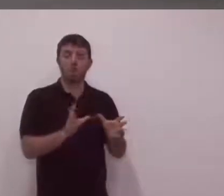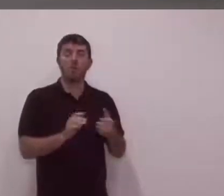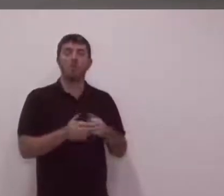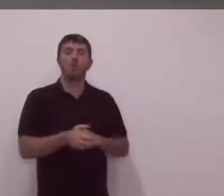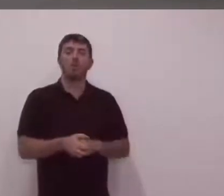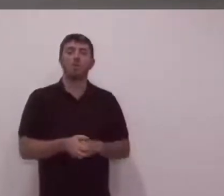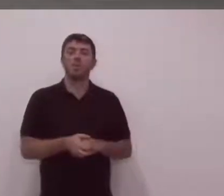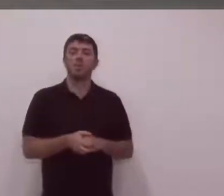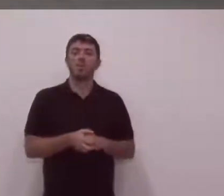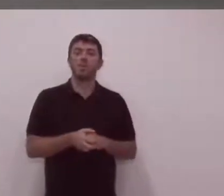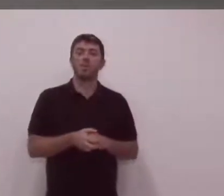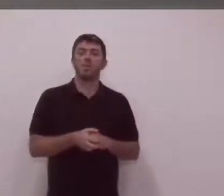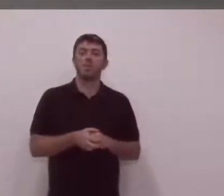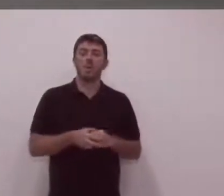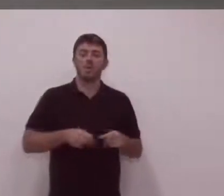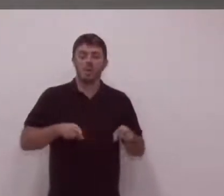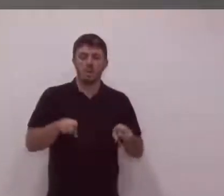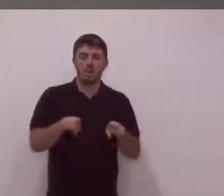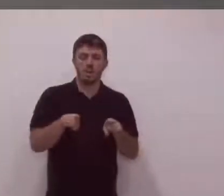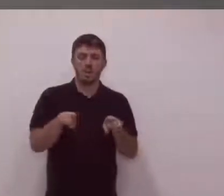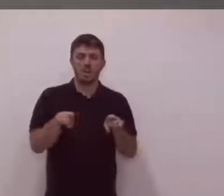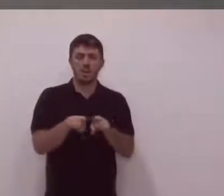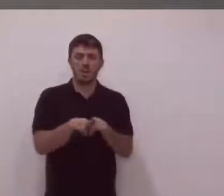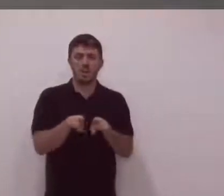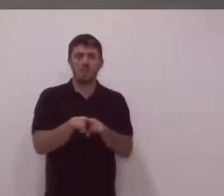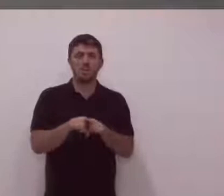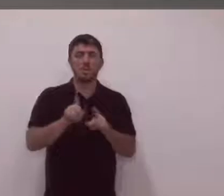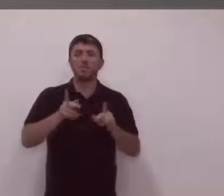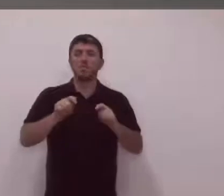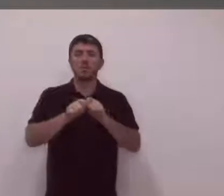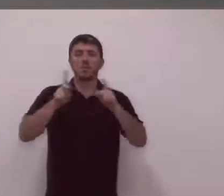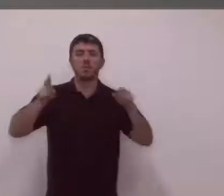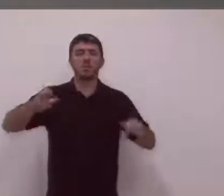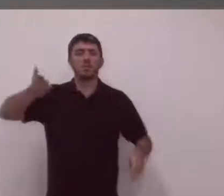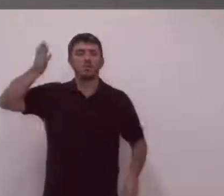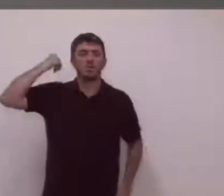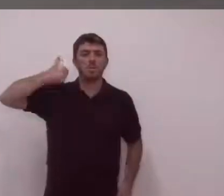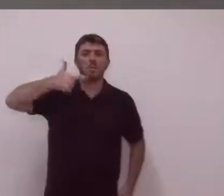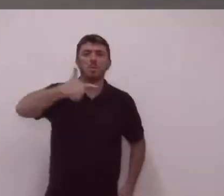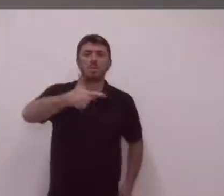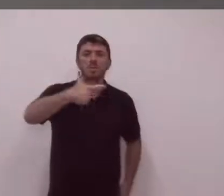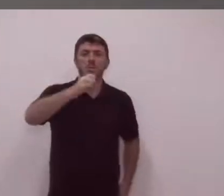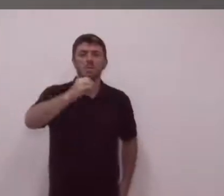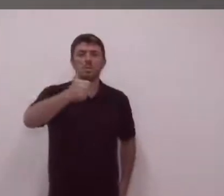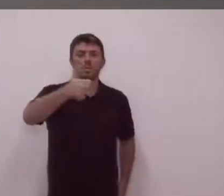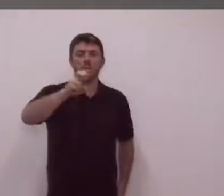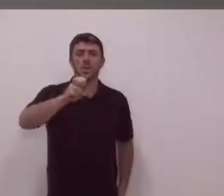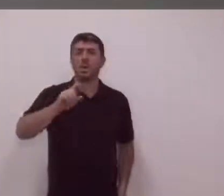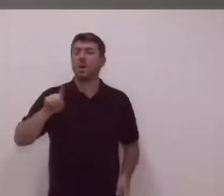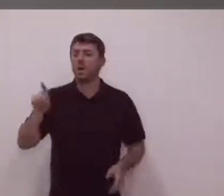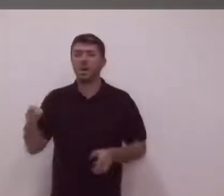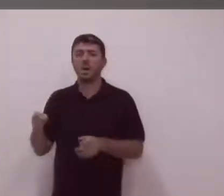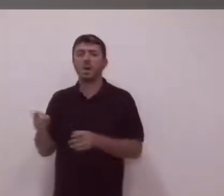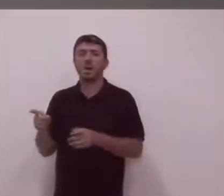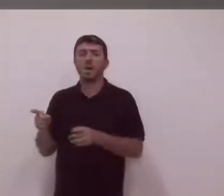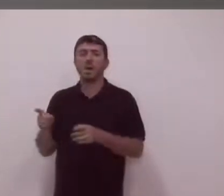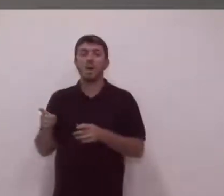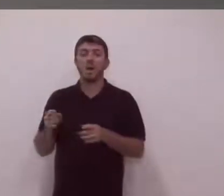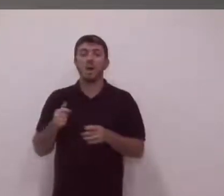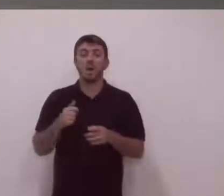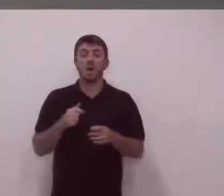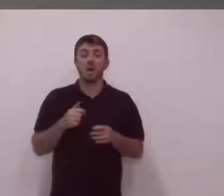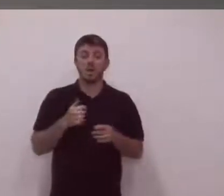para que não encorra da mesma forma que aconteceu com as contas de 2015 que depois foram aprovadas e viemos aqui para julgar quer dizer se tivéssemos